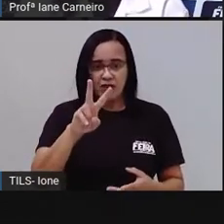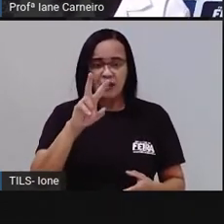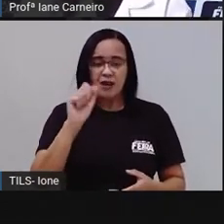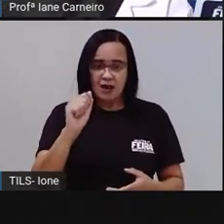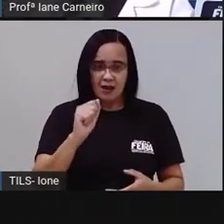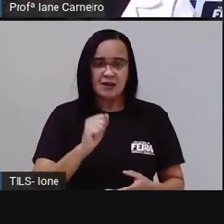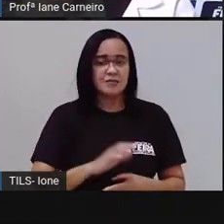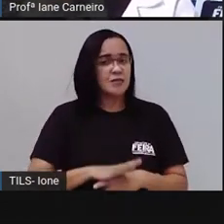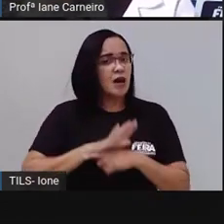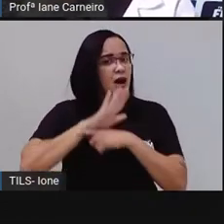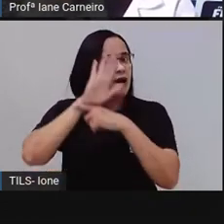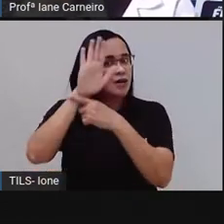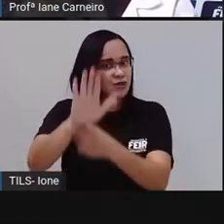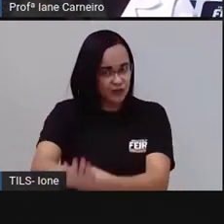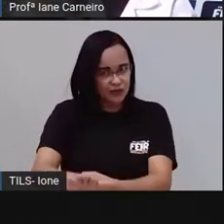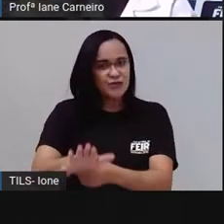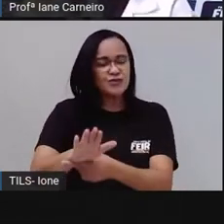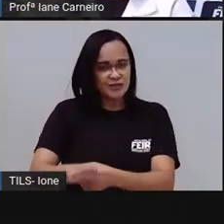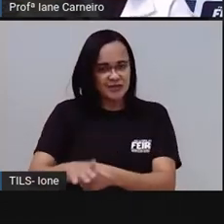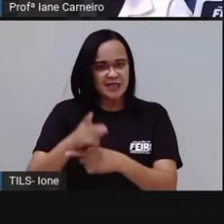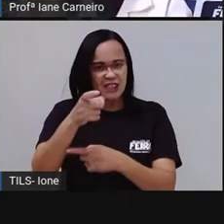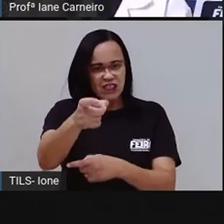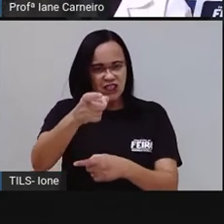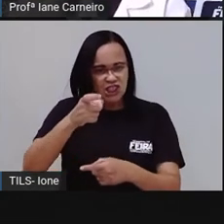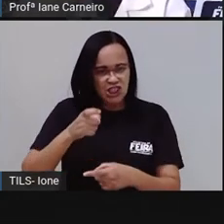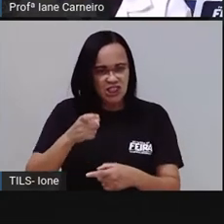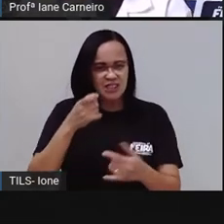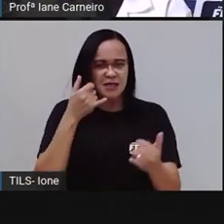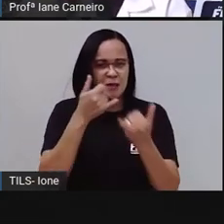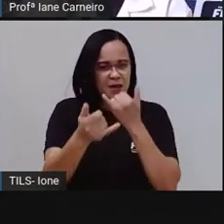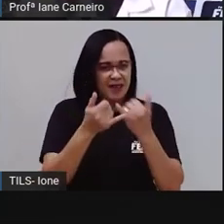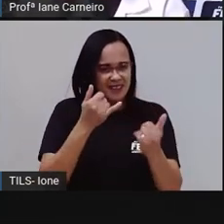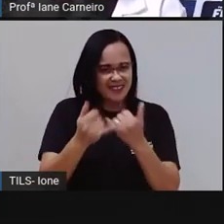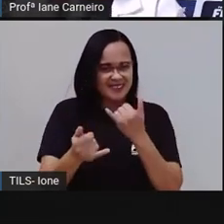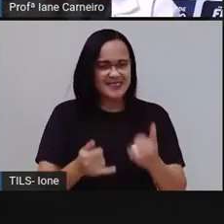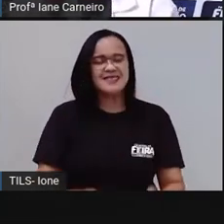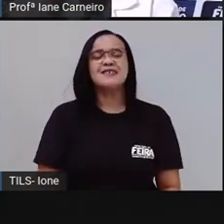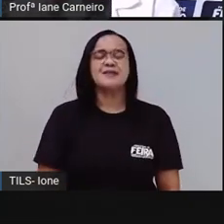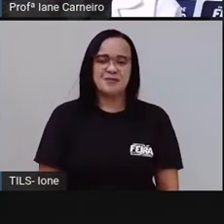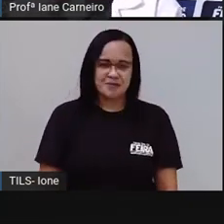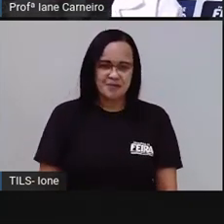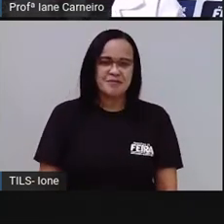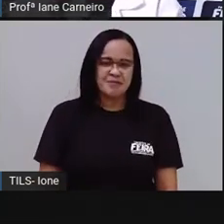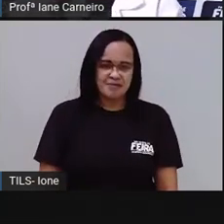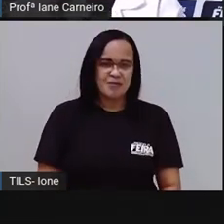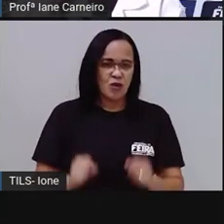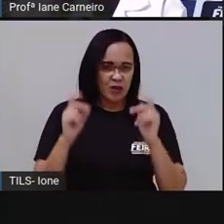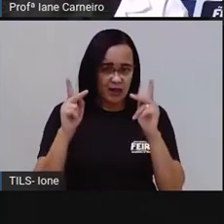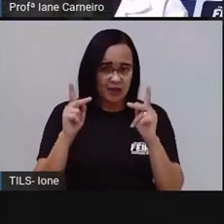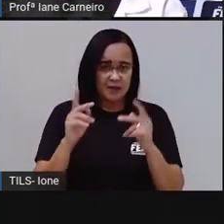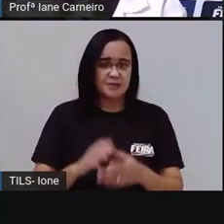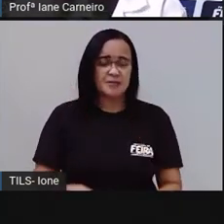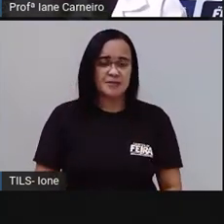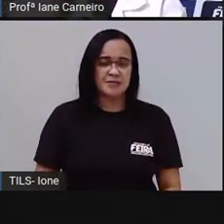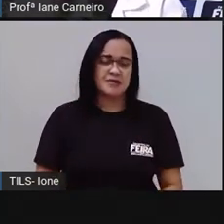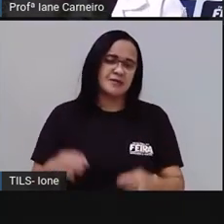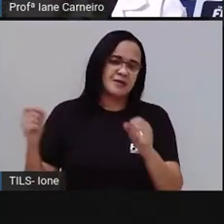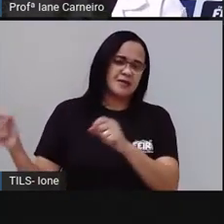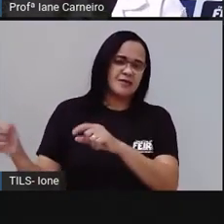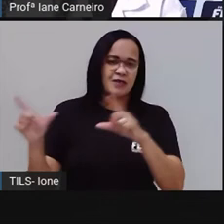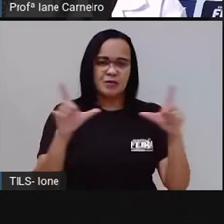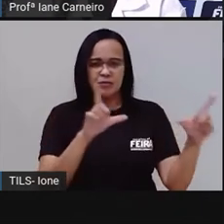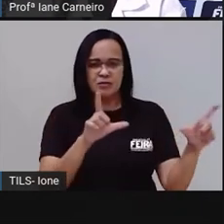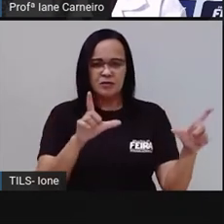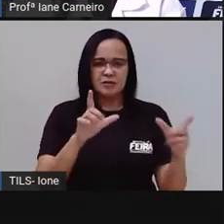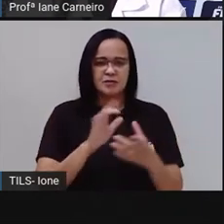som de X. Então, vai ser chuva, tá certo? Vamos lá.